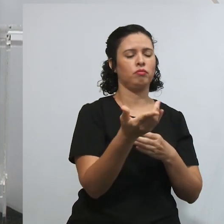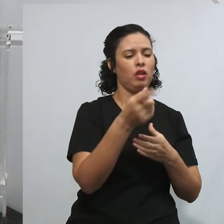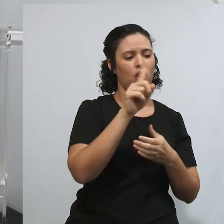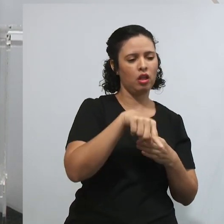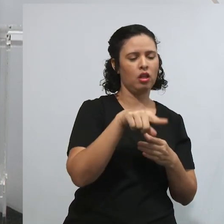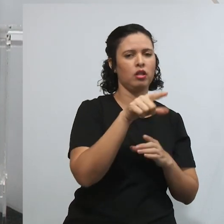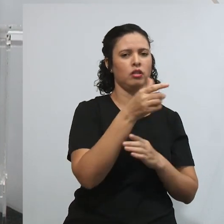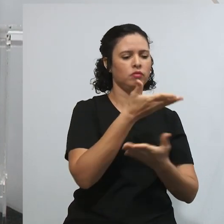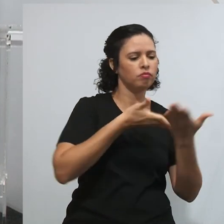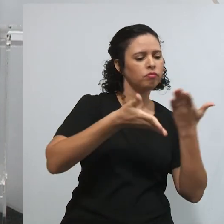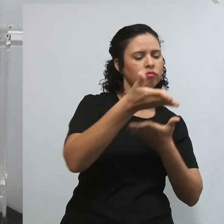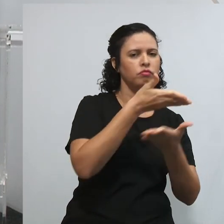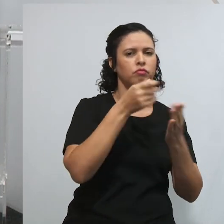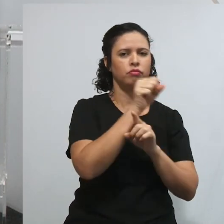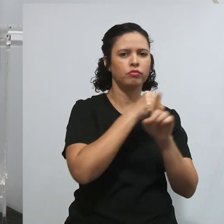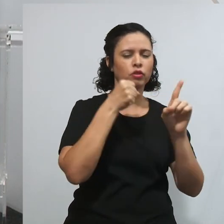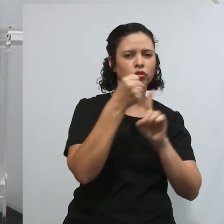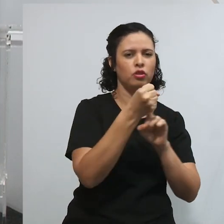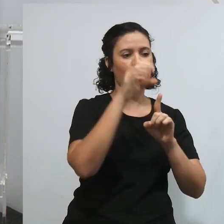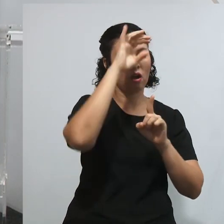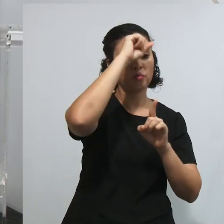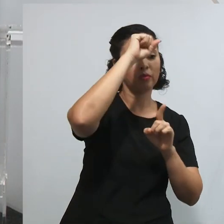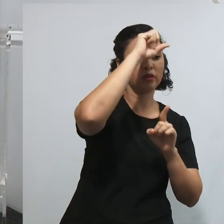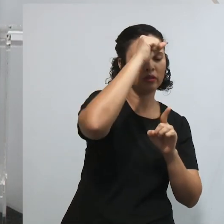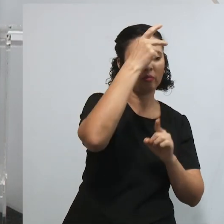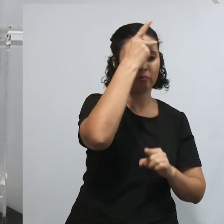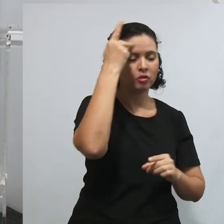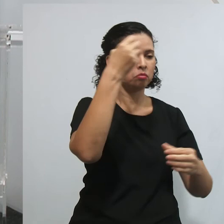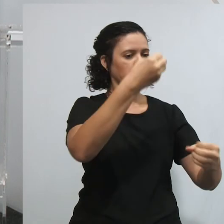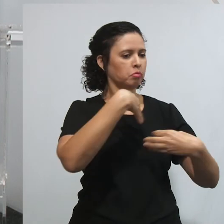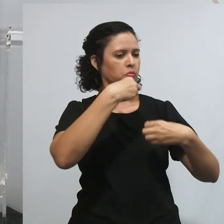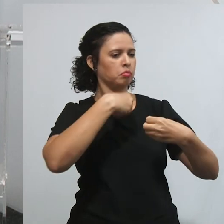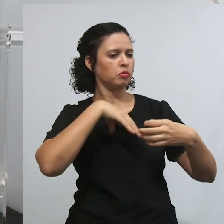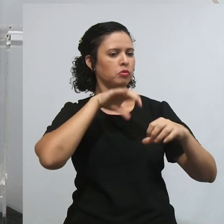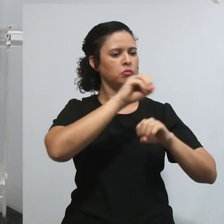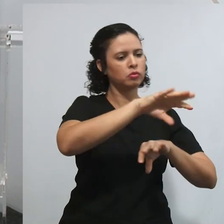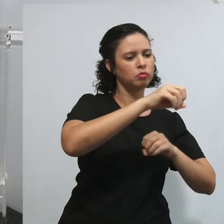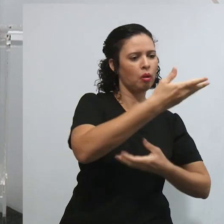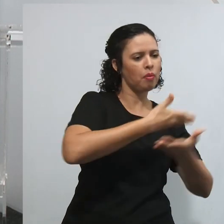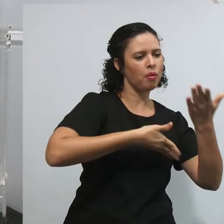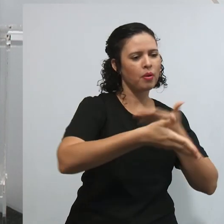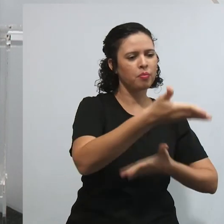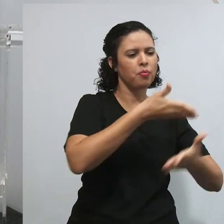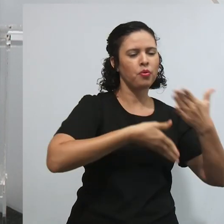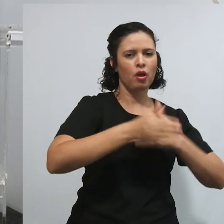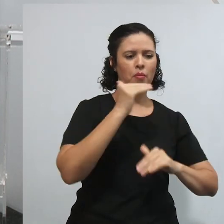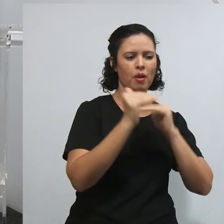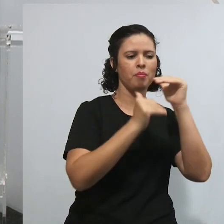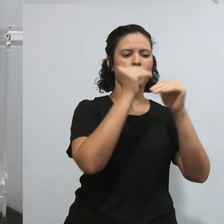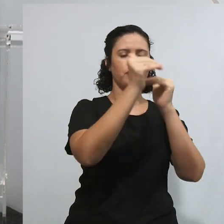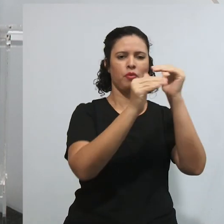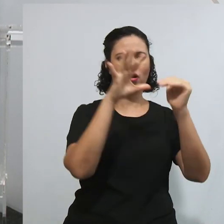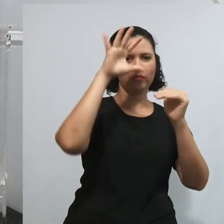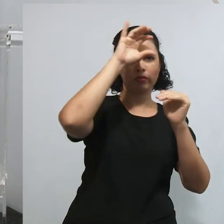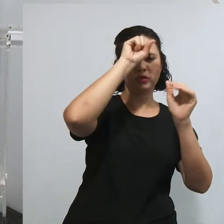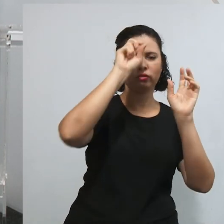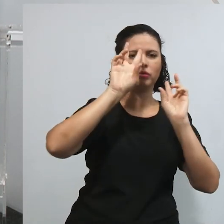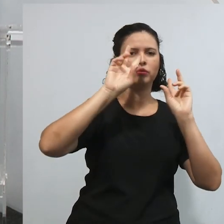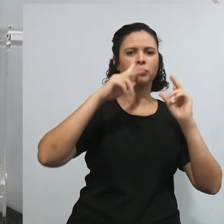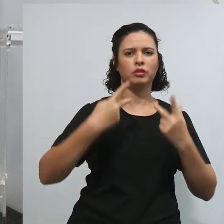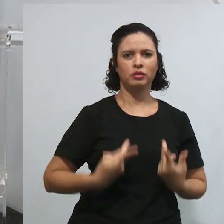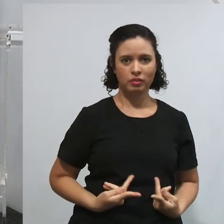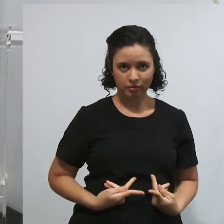sociais, são nas trocas, é na interação com os outros sujeitos que nós nos constituímos, que nós nos humanizamos, que